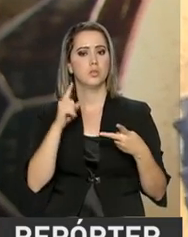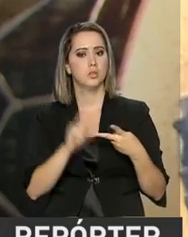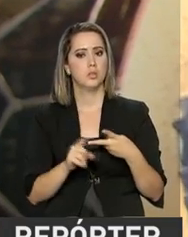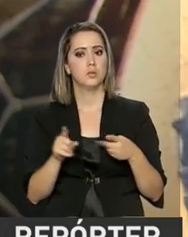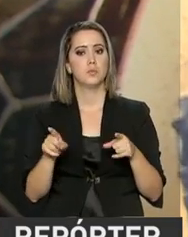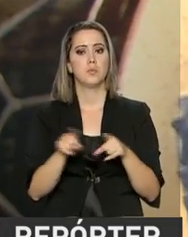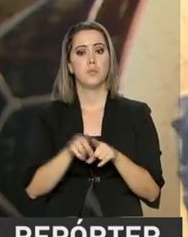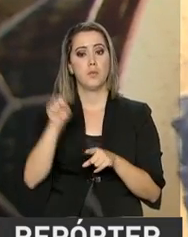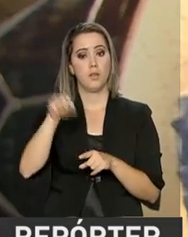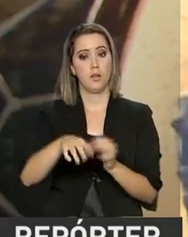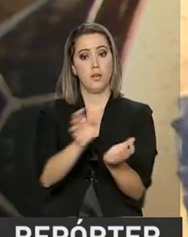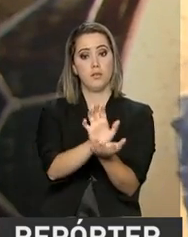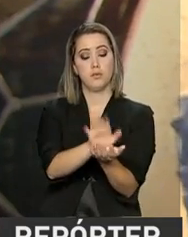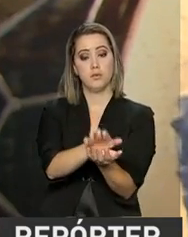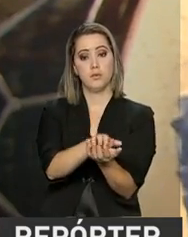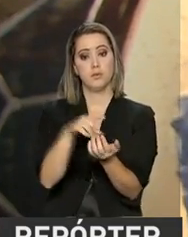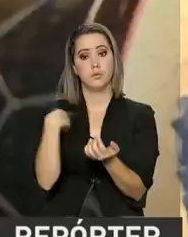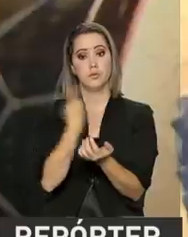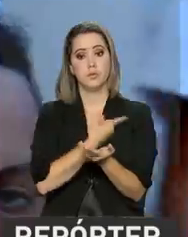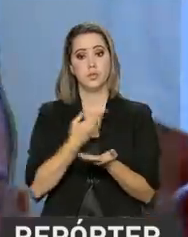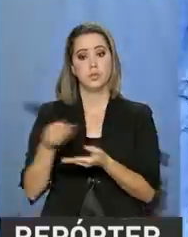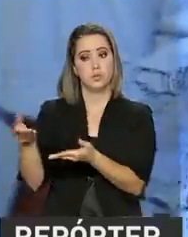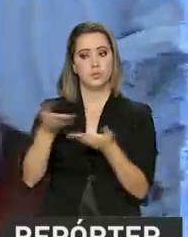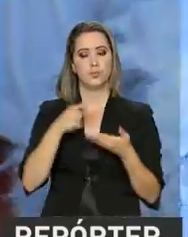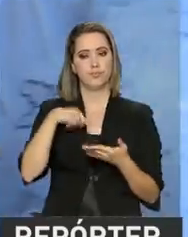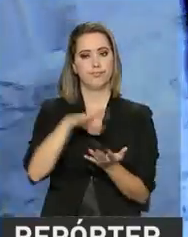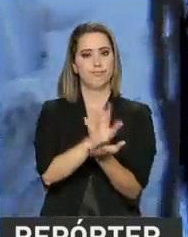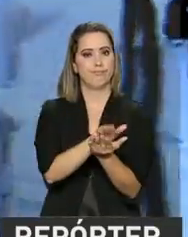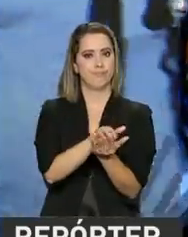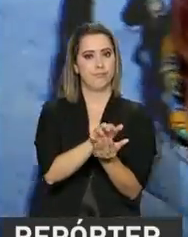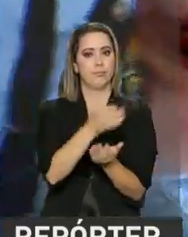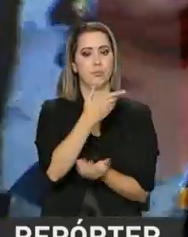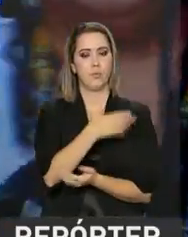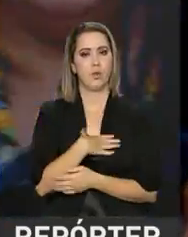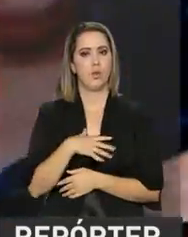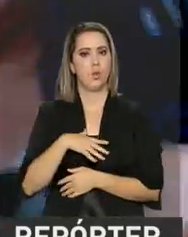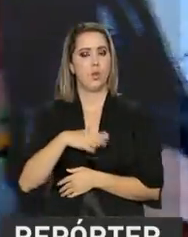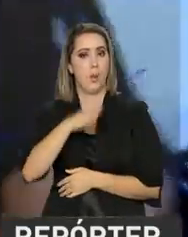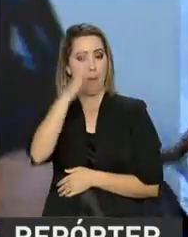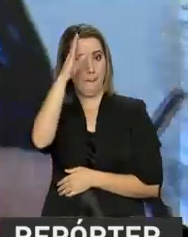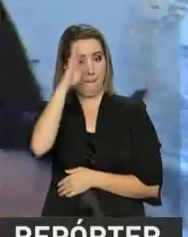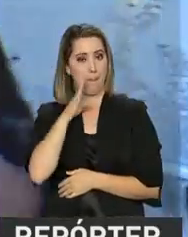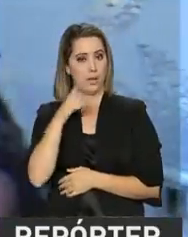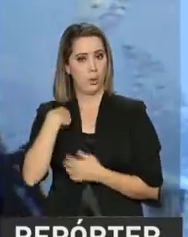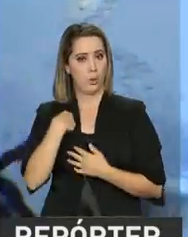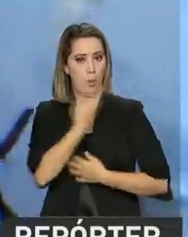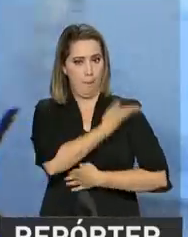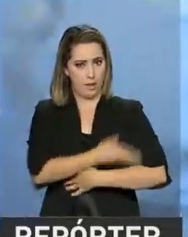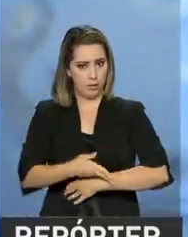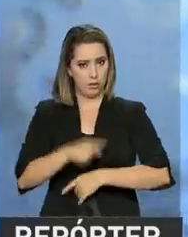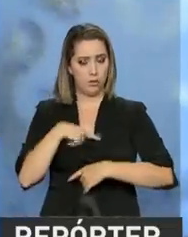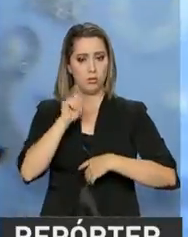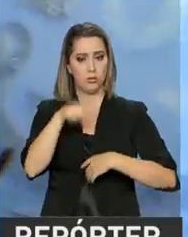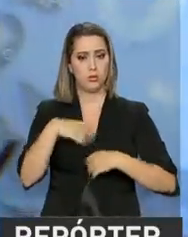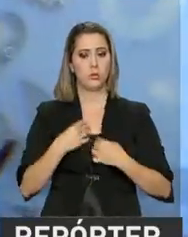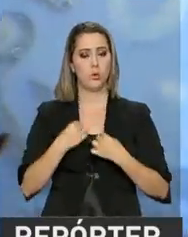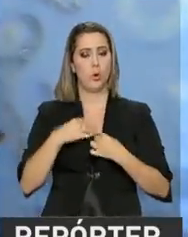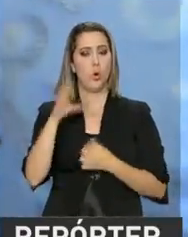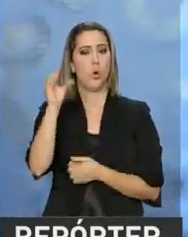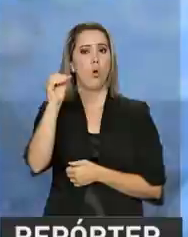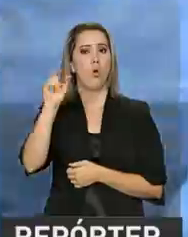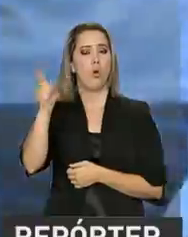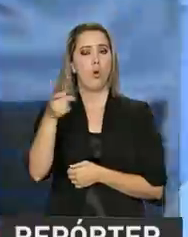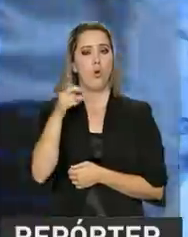E aqui em Pernambuco, a gente também trouxe. O branco da roupa é por causa de Oxalá. A divindade dos cultos de matriz africana